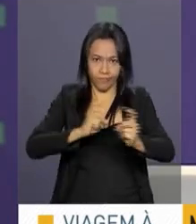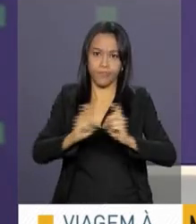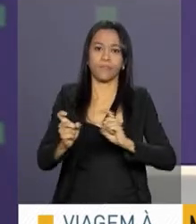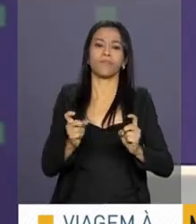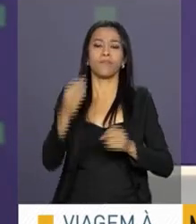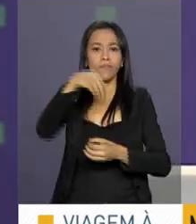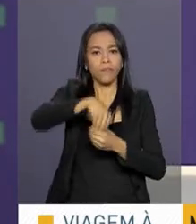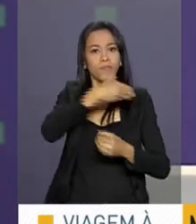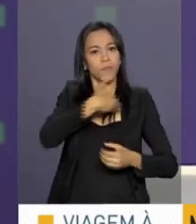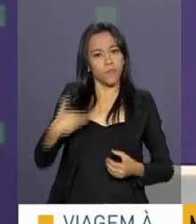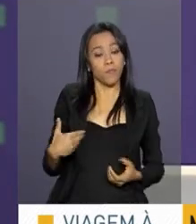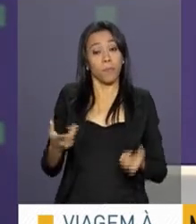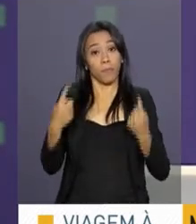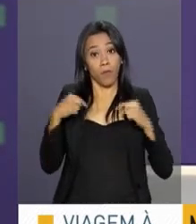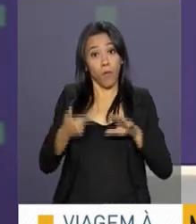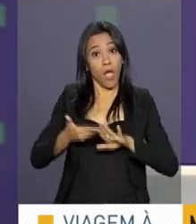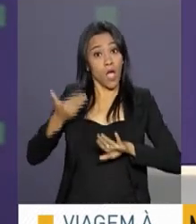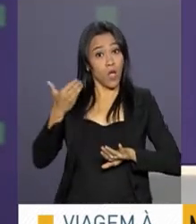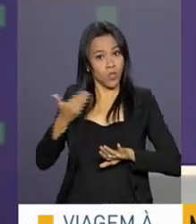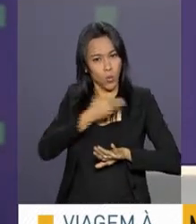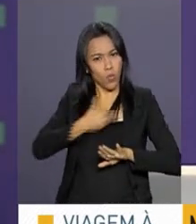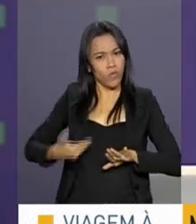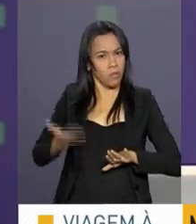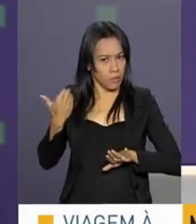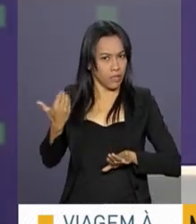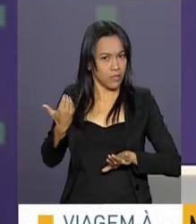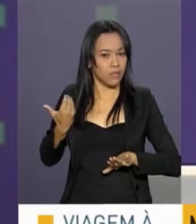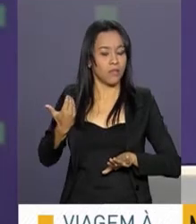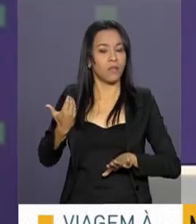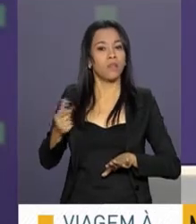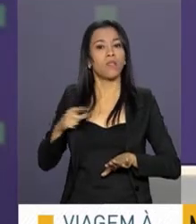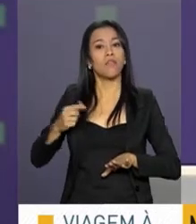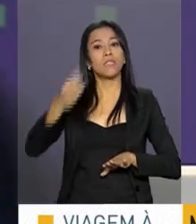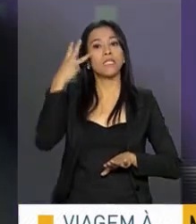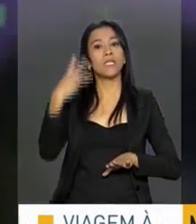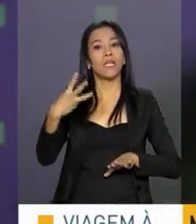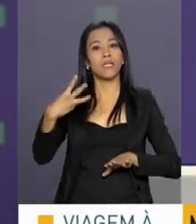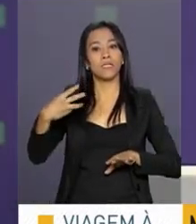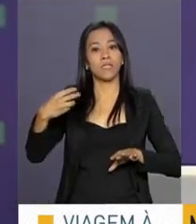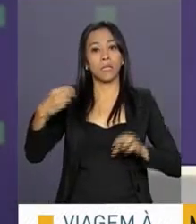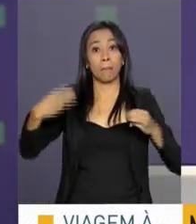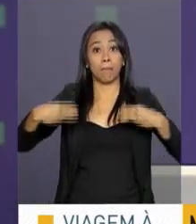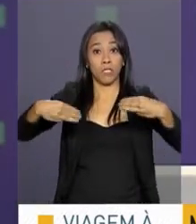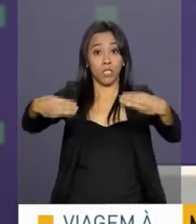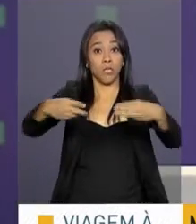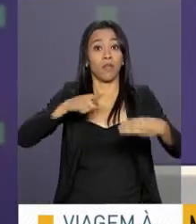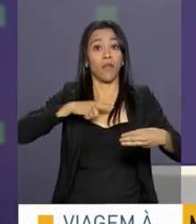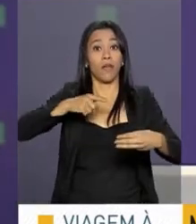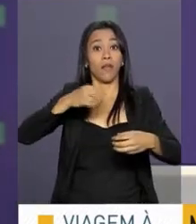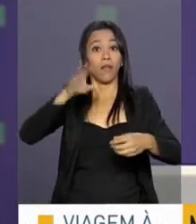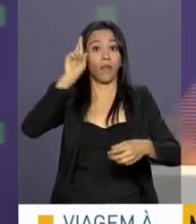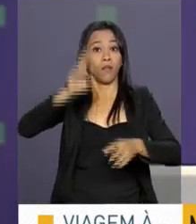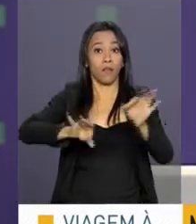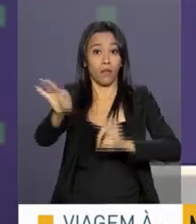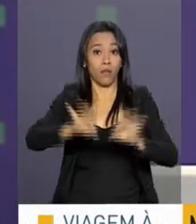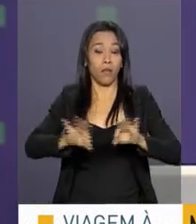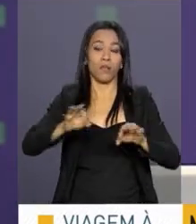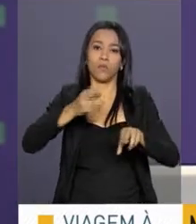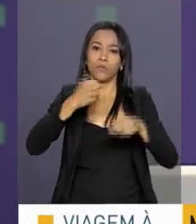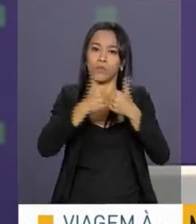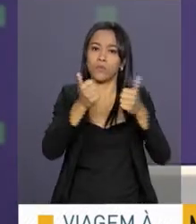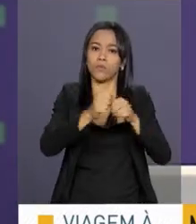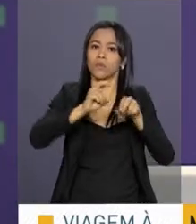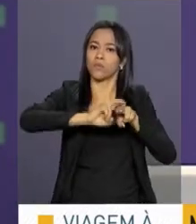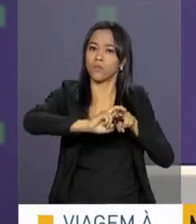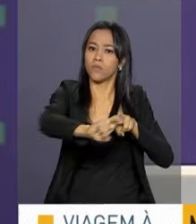no Brasil antes, no governo anterior, nós tínhamos três ministérios que eram responsáveis pela infraestrutura. O Ministério dos Transportes,